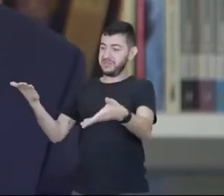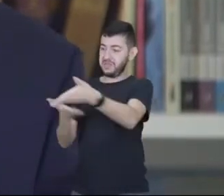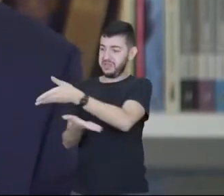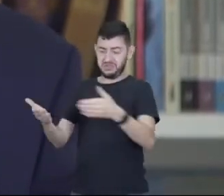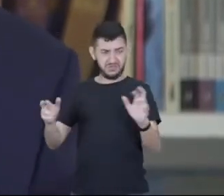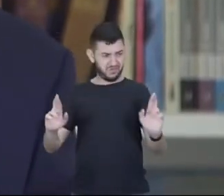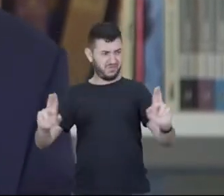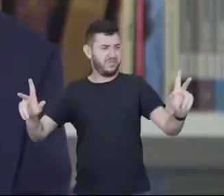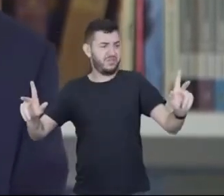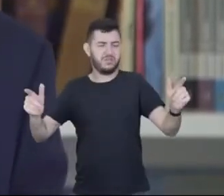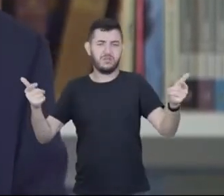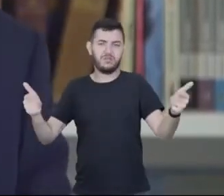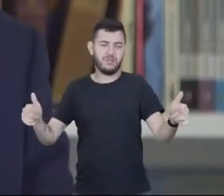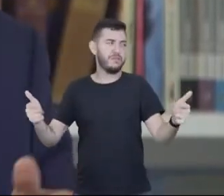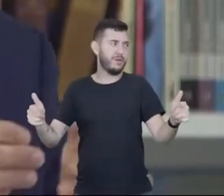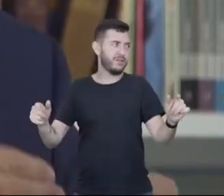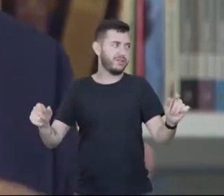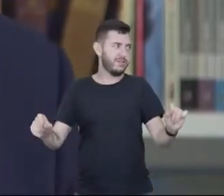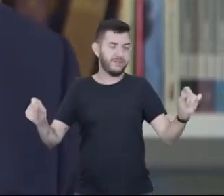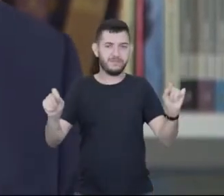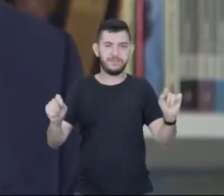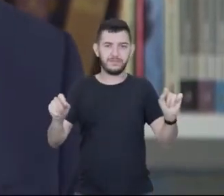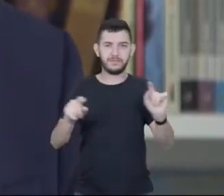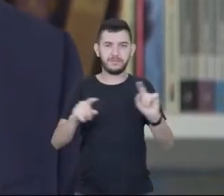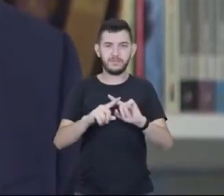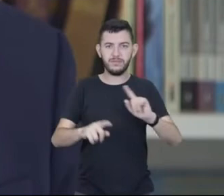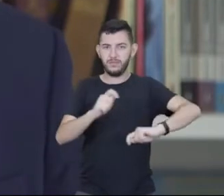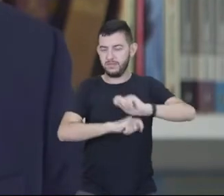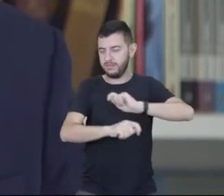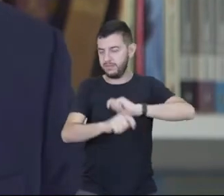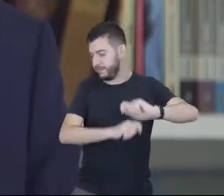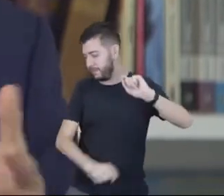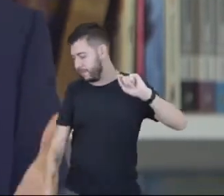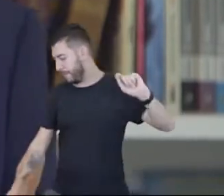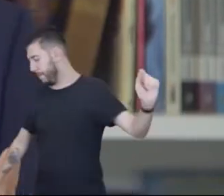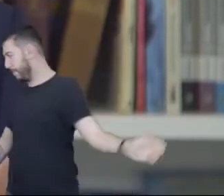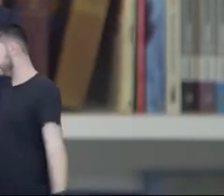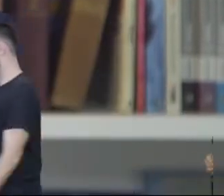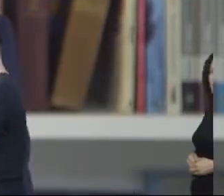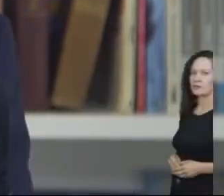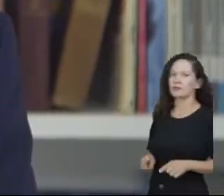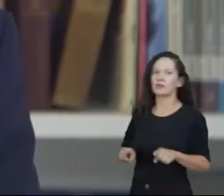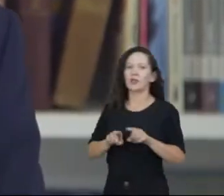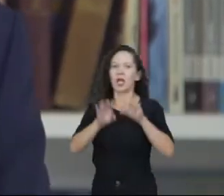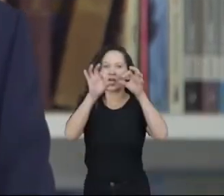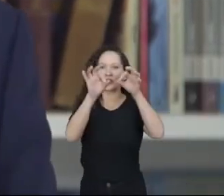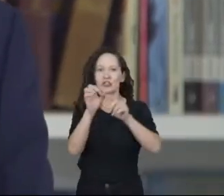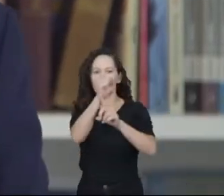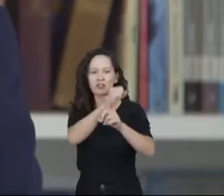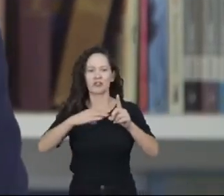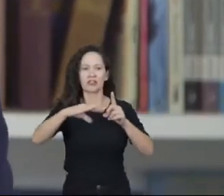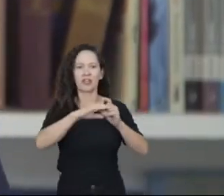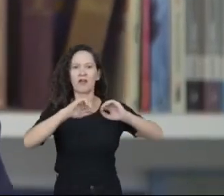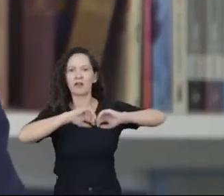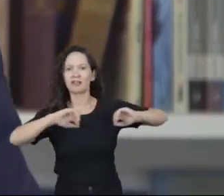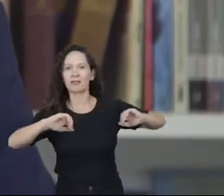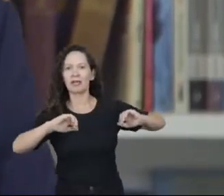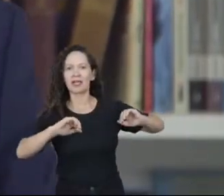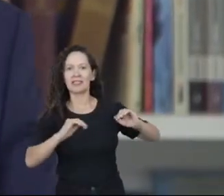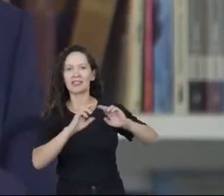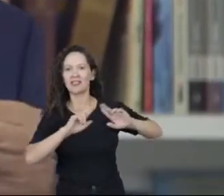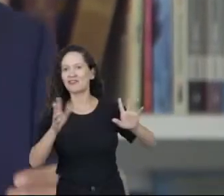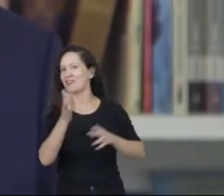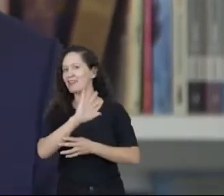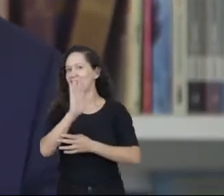provar que a eficiência Econômica EA justiça social não são coisas Opostas não